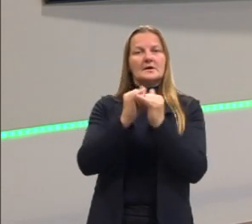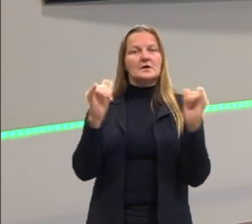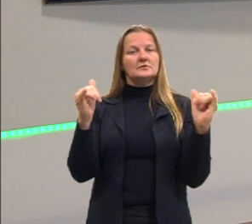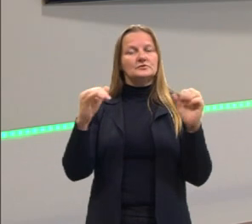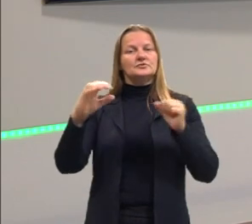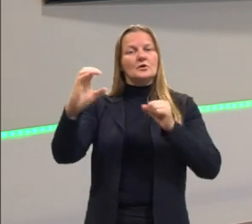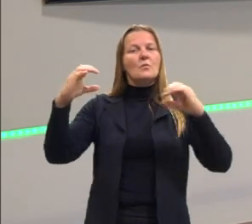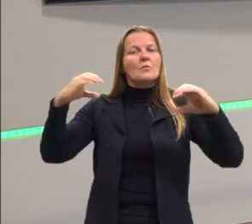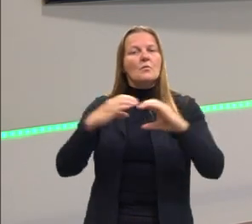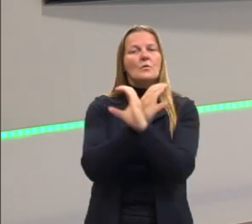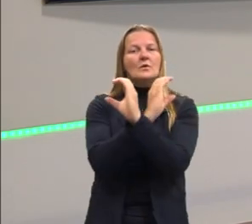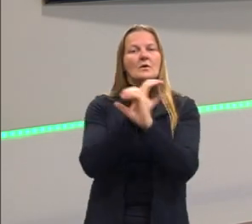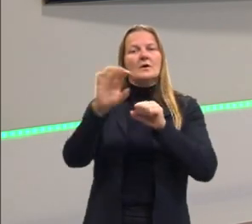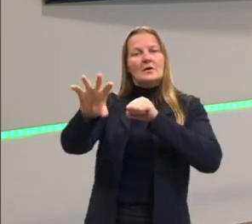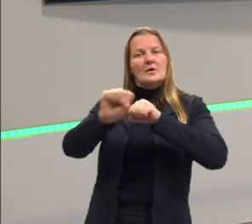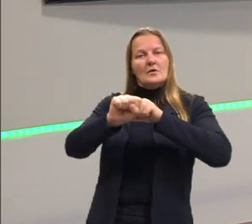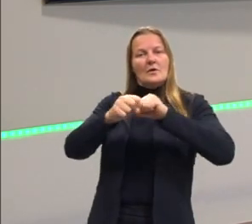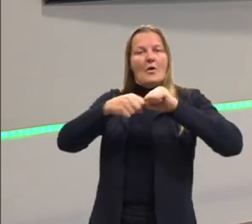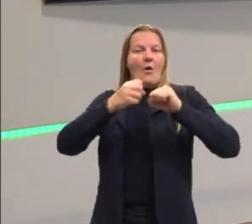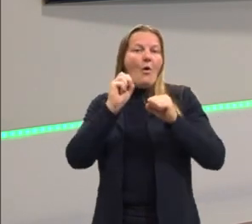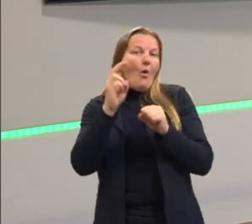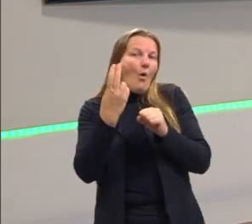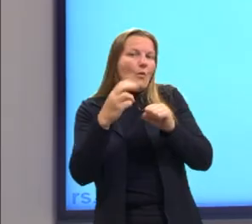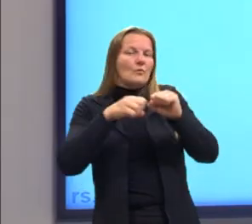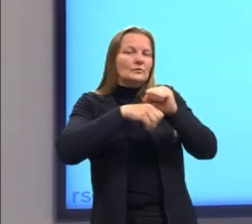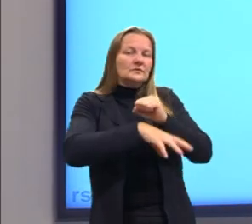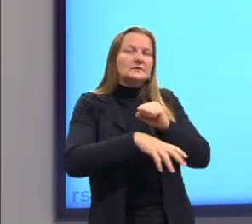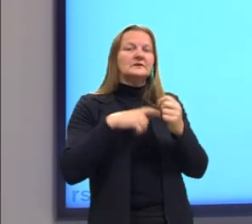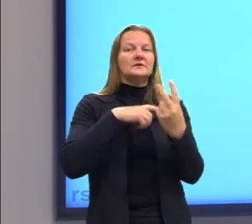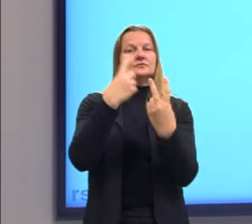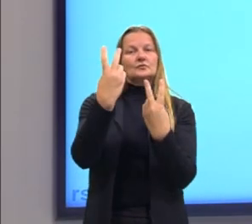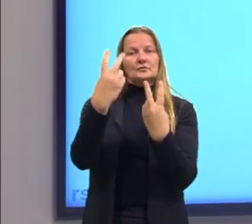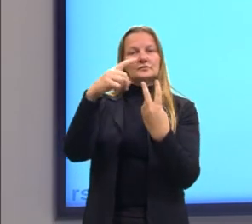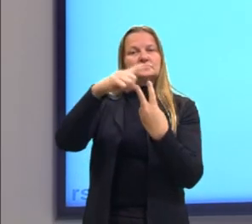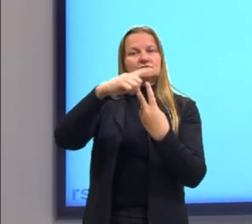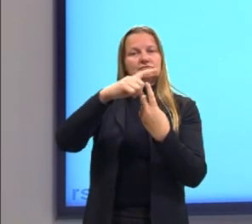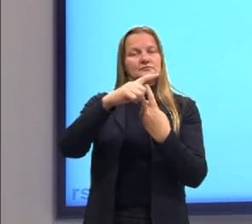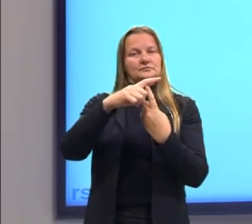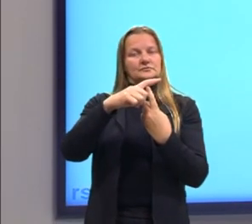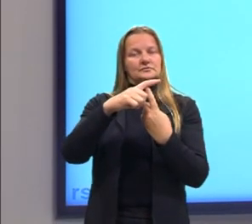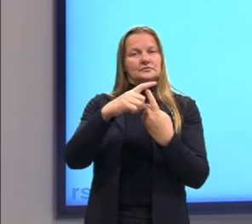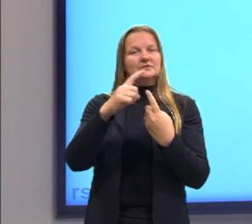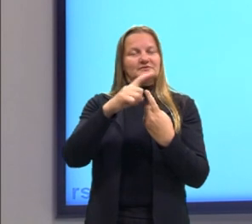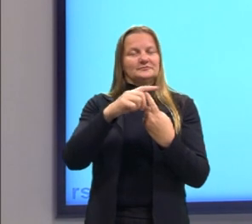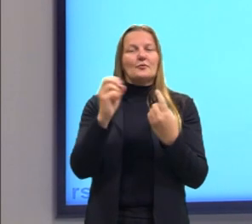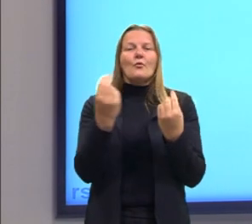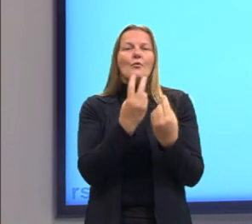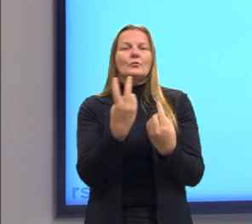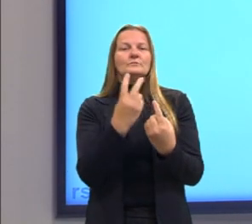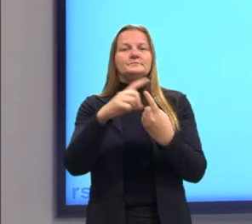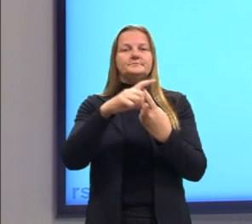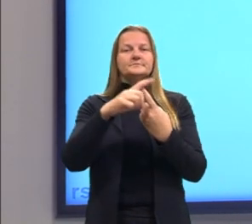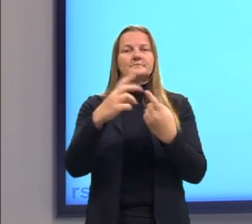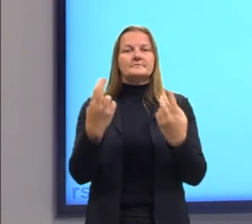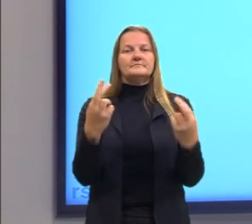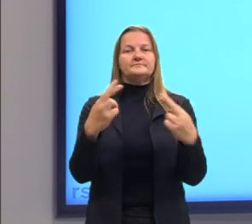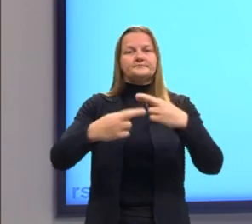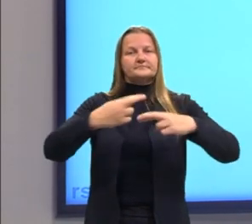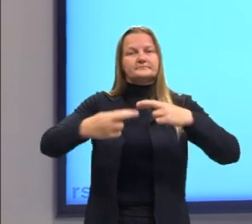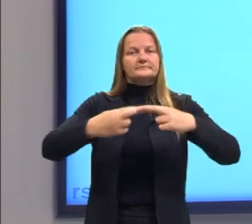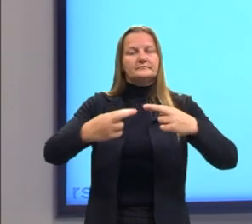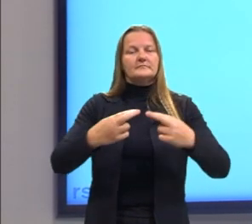forma de calor elas podem ocorrer dois tipos de reações e eu tenho certeza que vocês já ouviram falar nesses dois tipos de